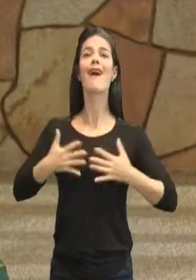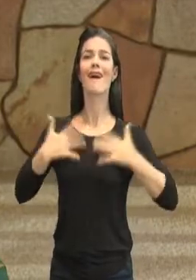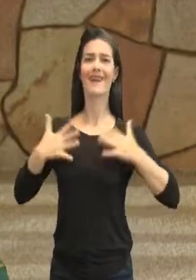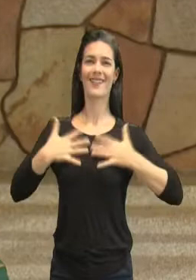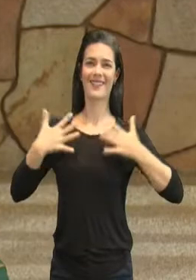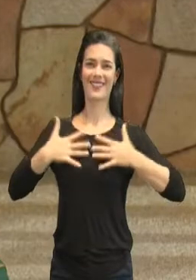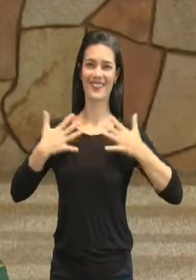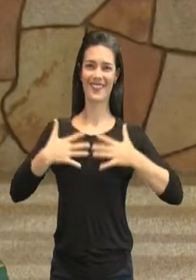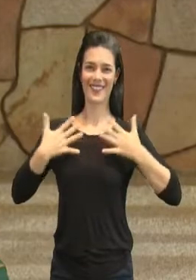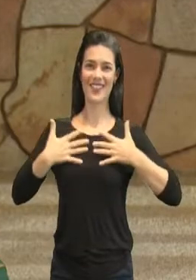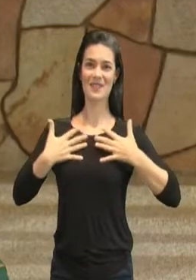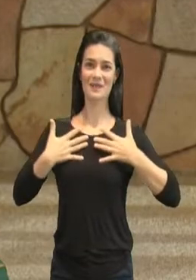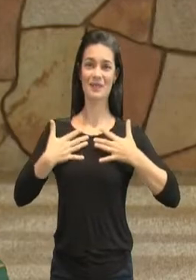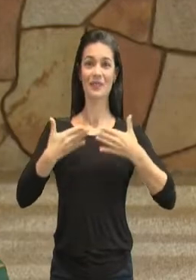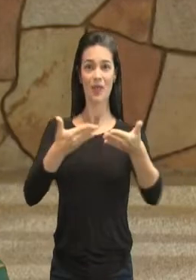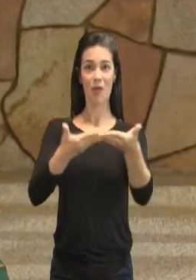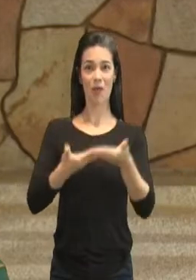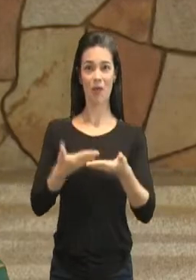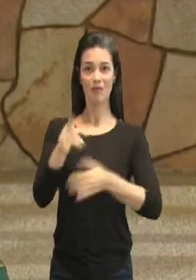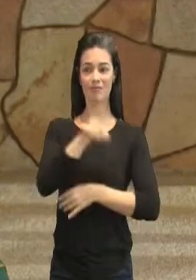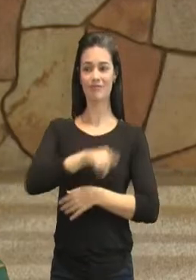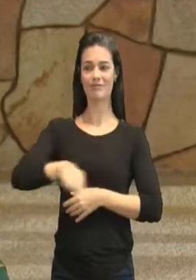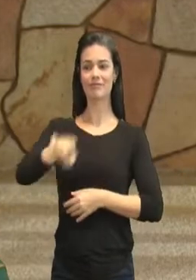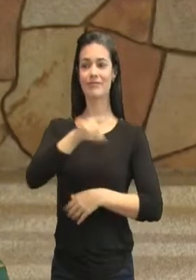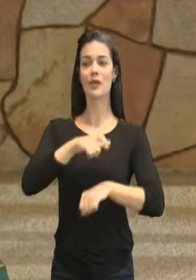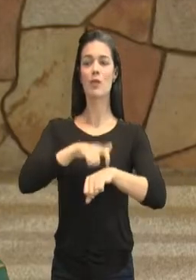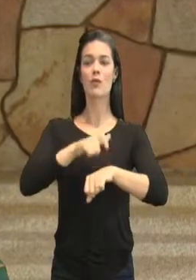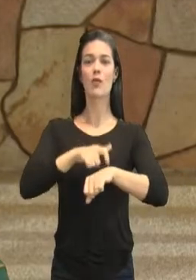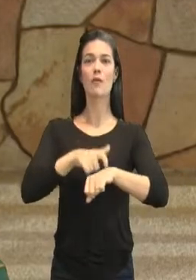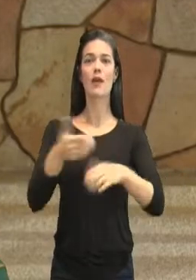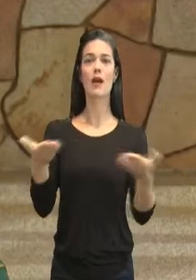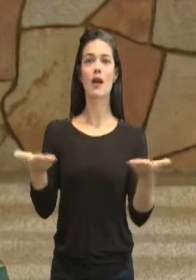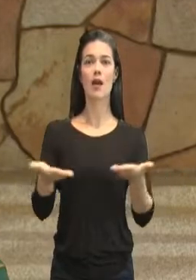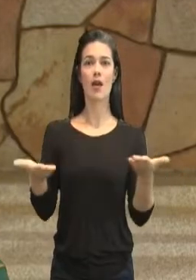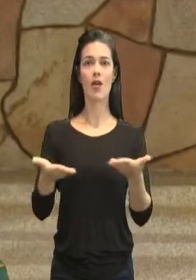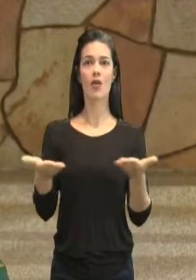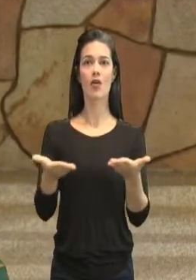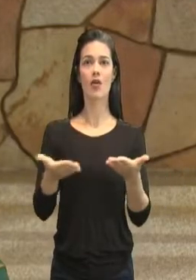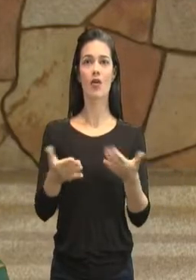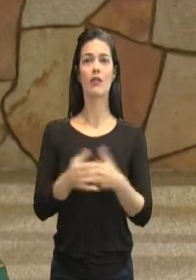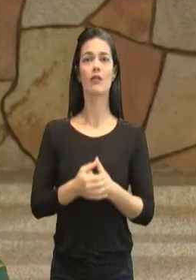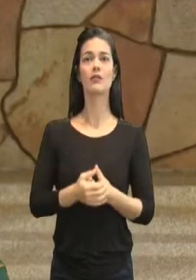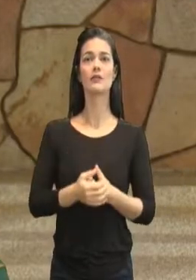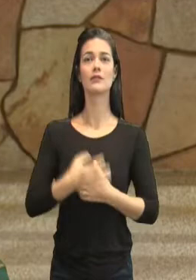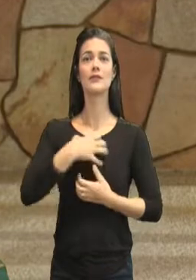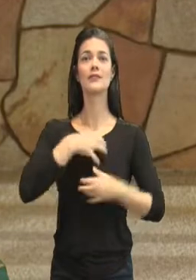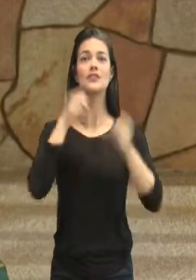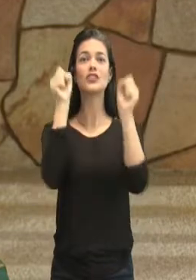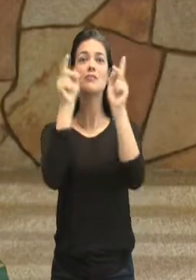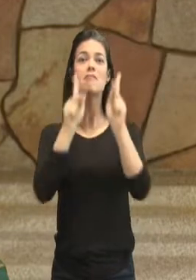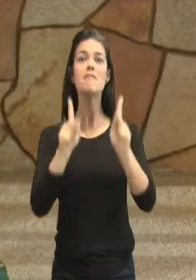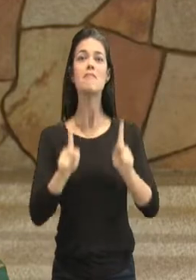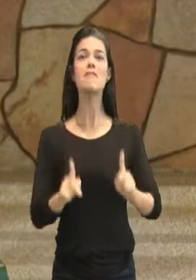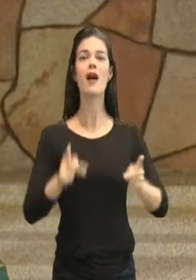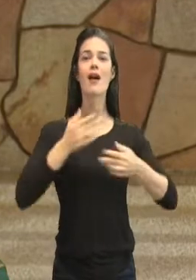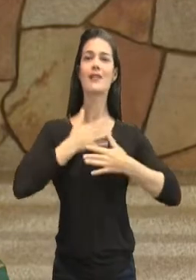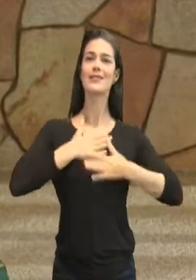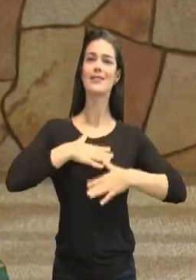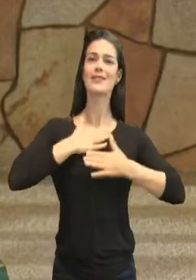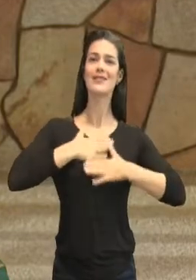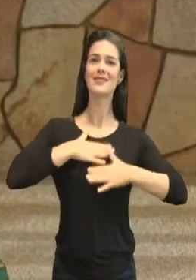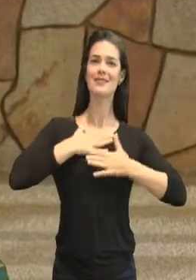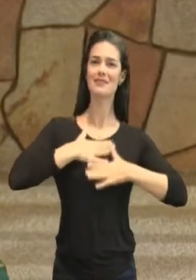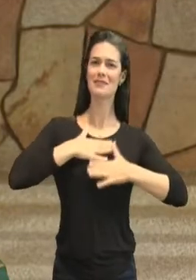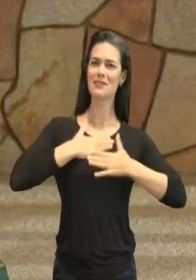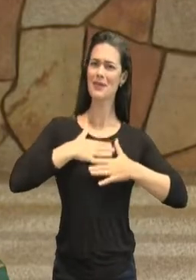coração. Eu quero convidar você a, nesse momento, ter muita paz, muita tranquilidade no seu